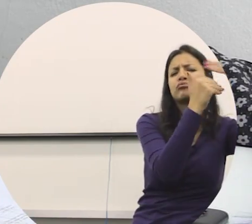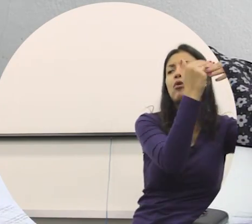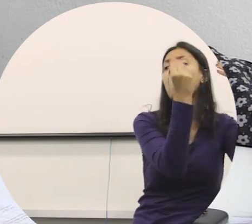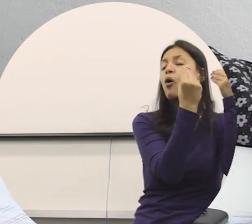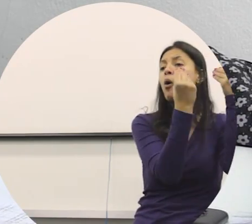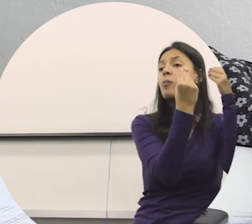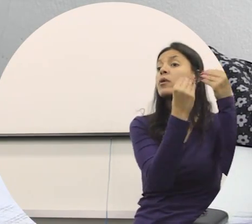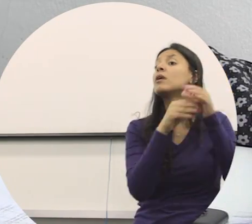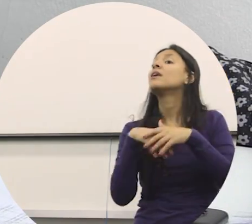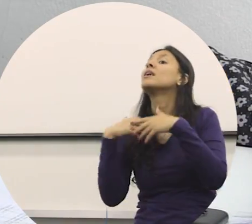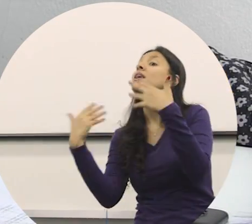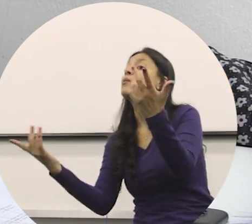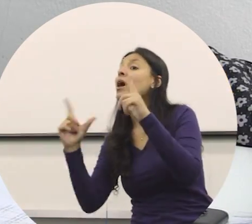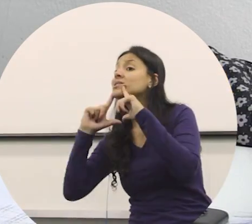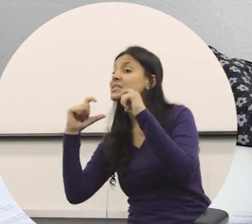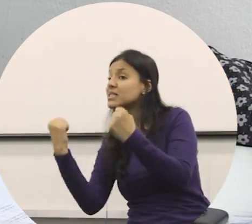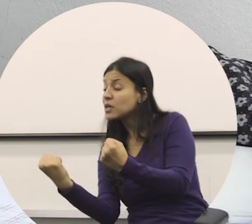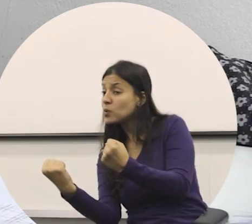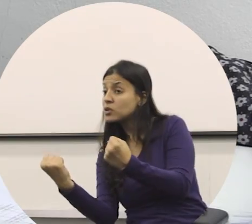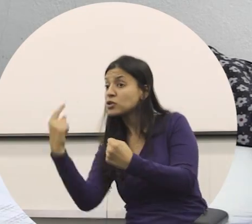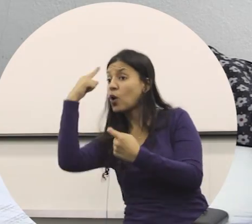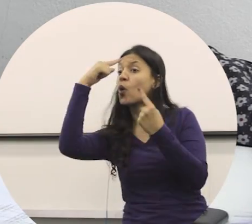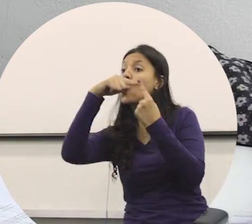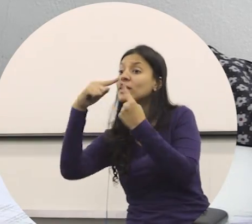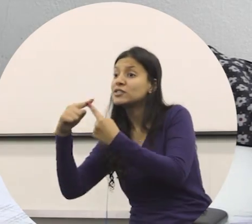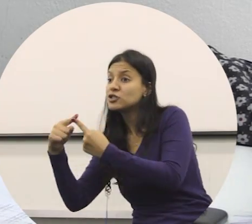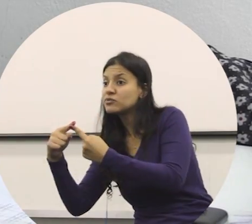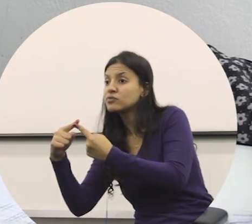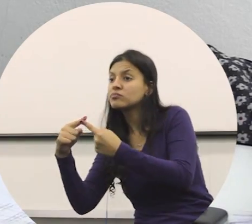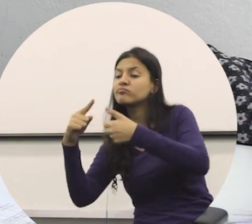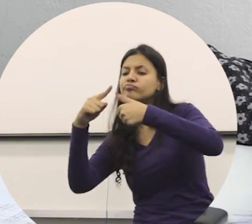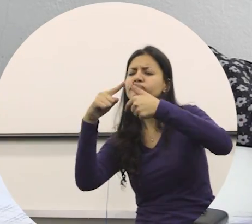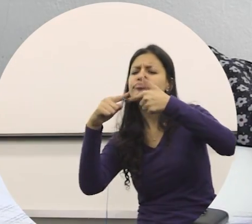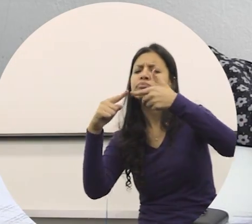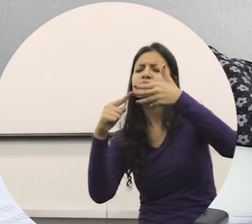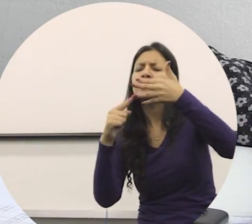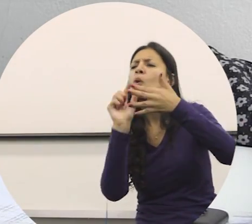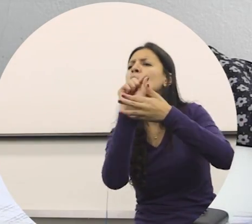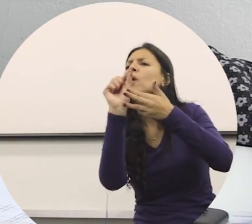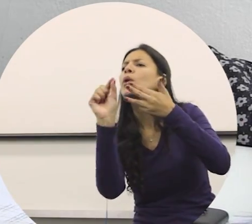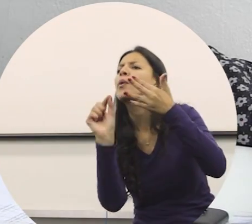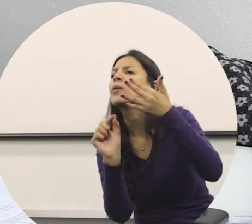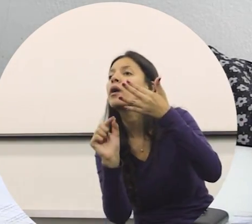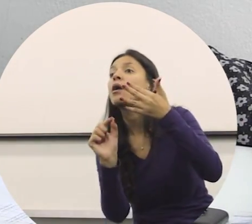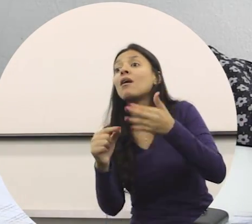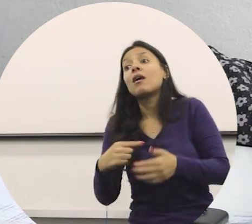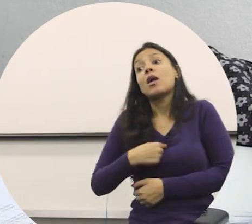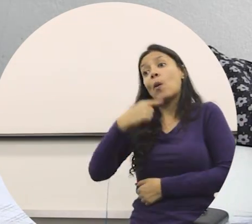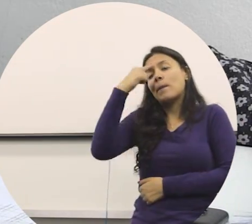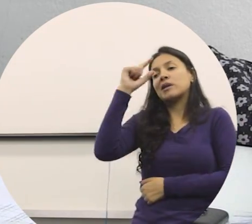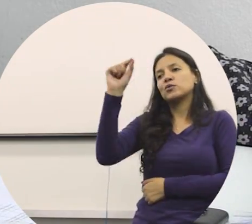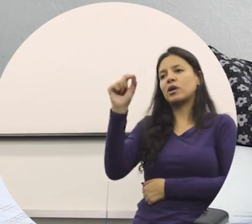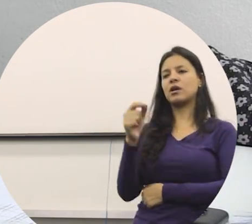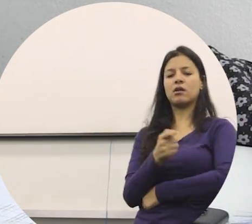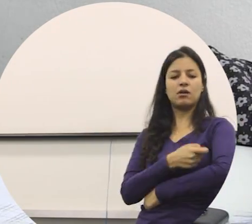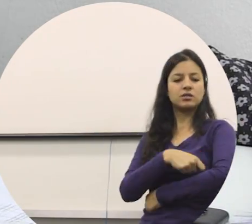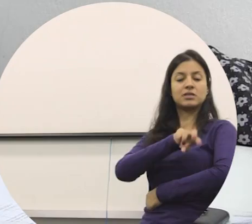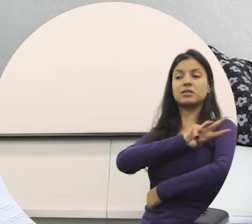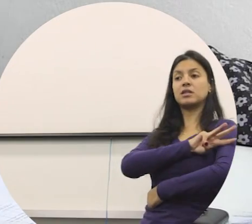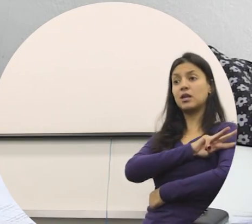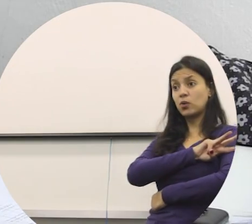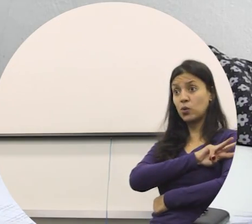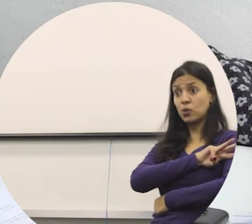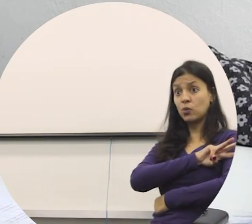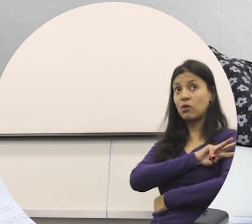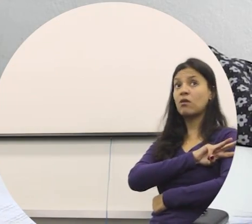os requisitos linguísticos e cognitivos? Eu só consigo pensar no final de um ciclo de alfabetização quando